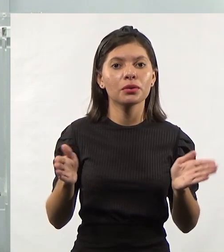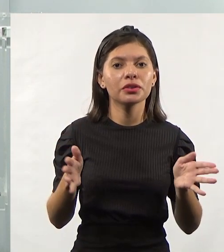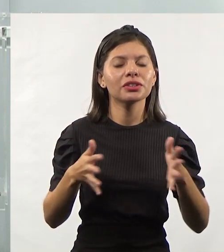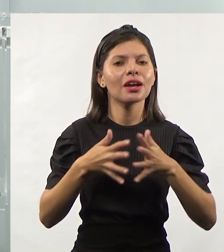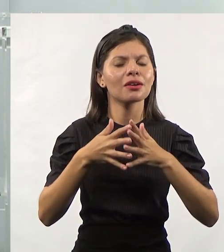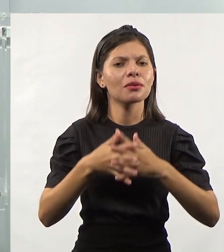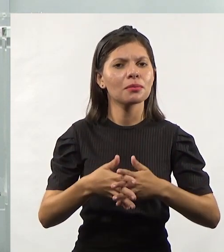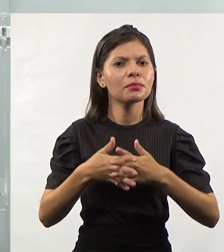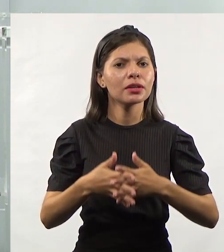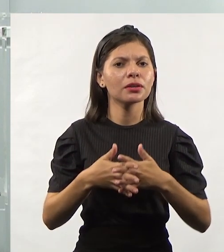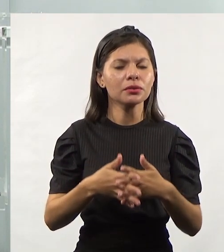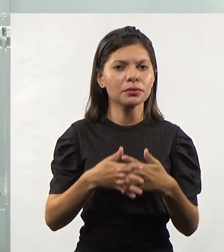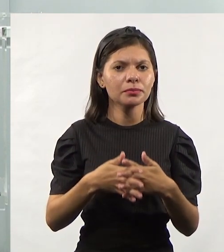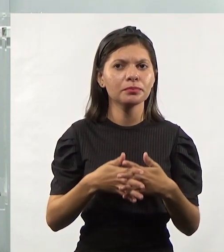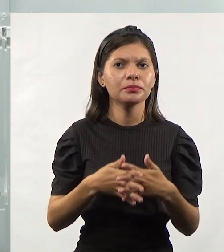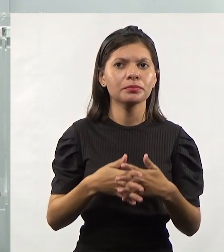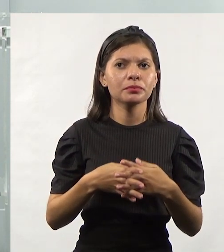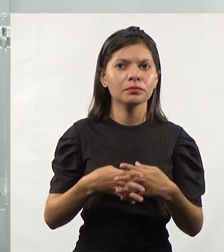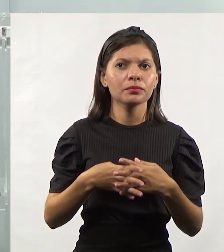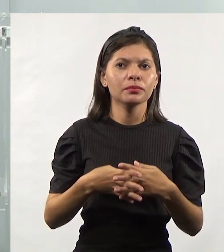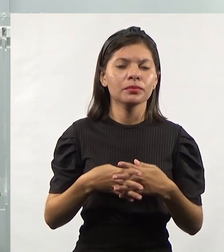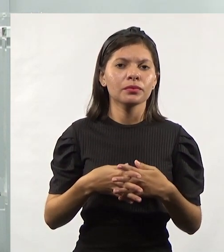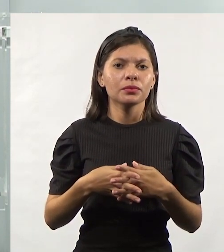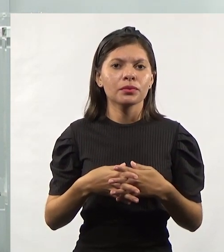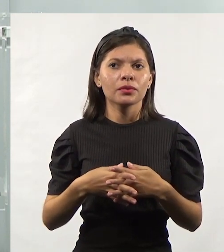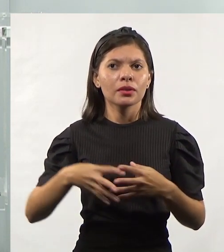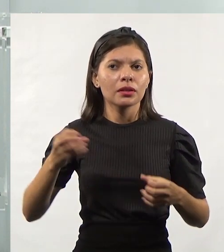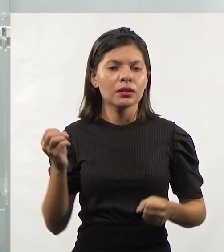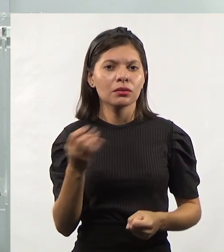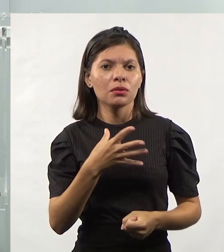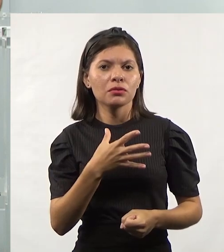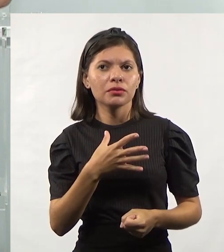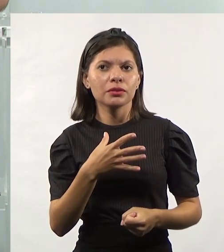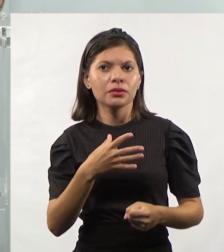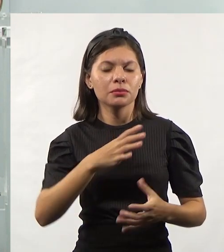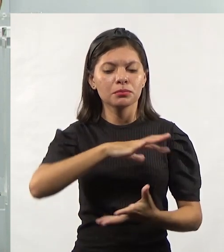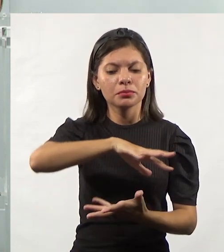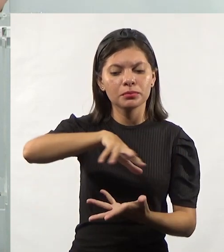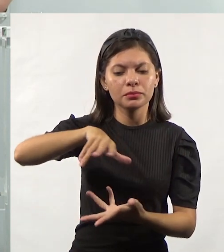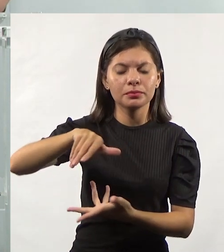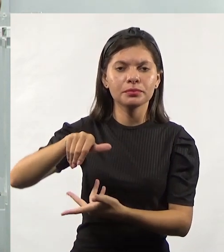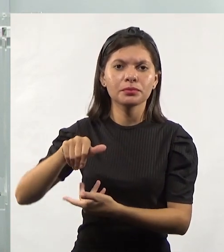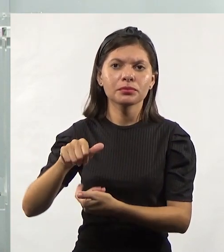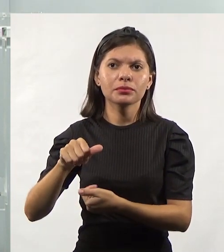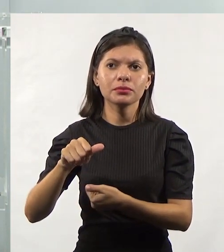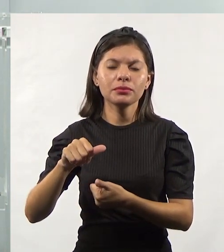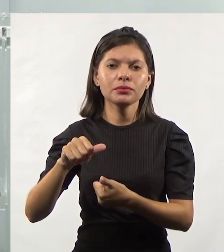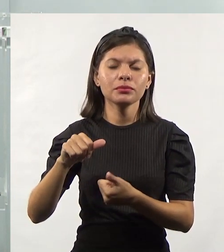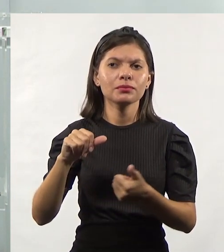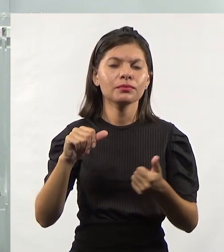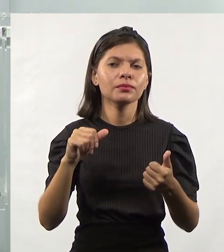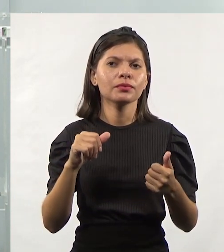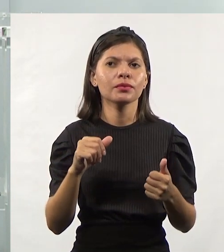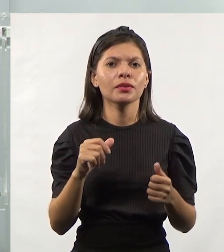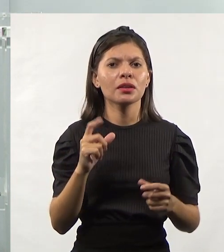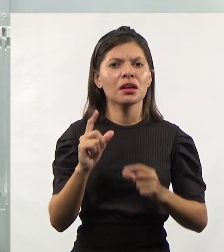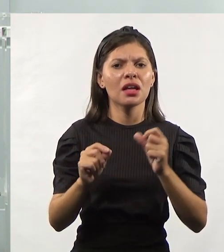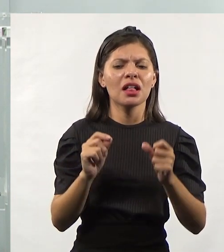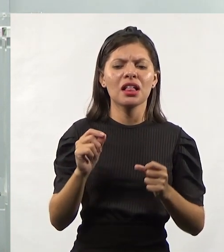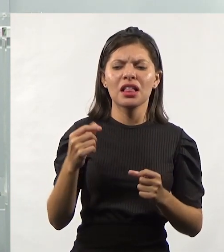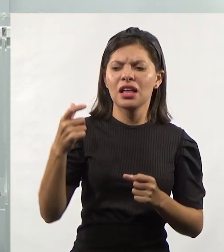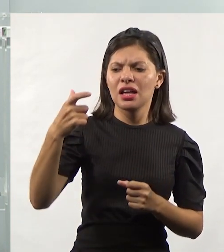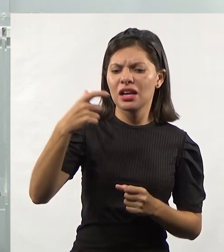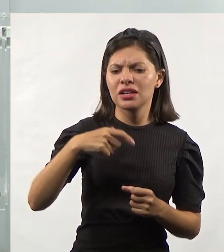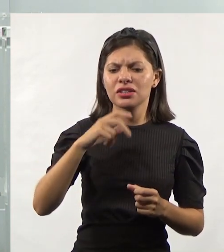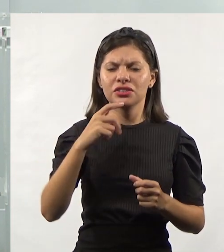hoje, é mais complexo, né? Essa nova forma de ver como é que o mundo funciona, e a gente não